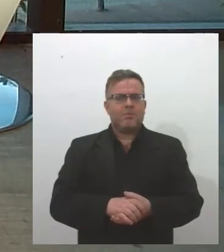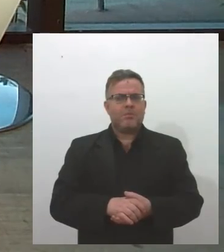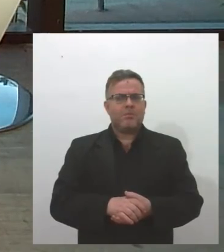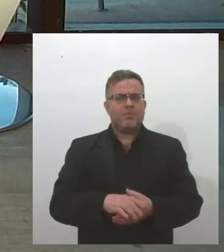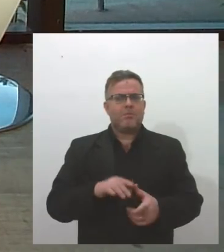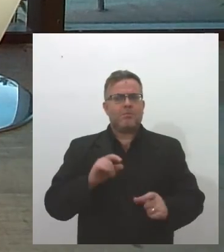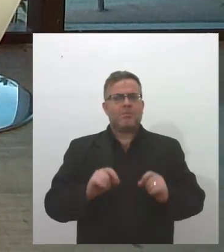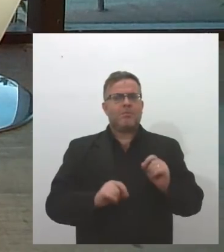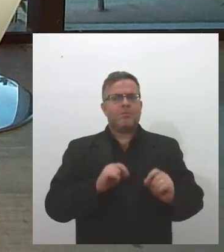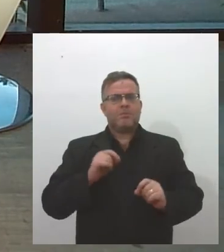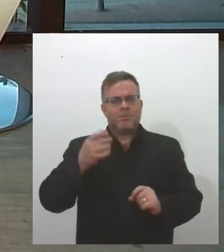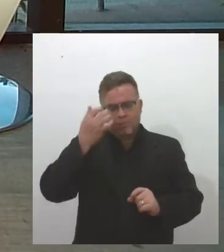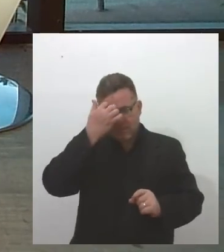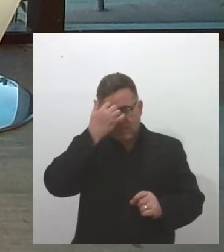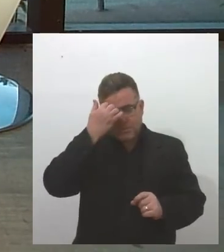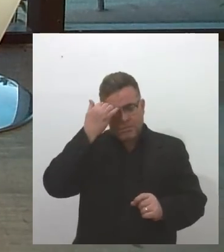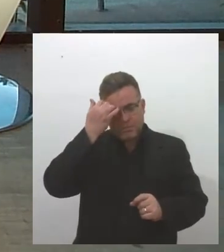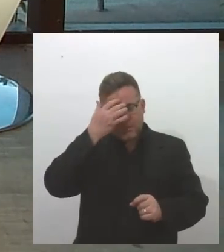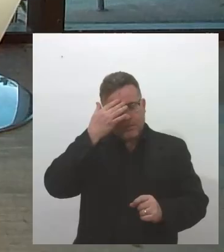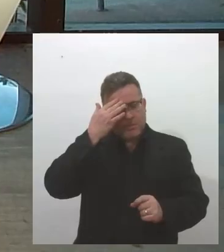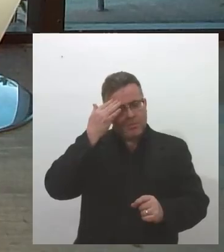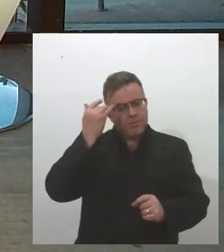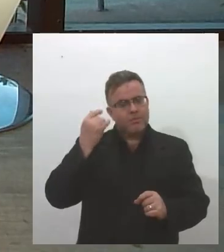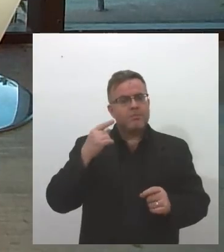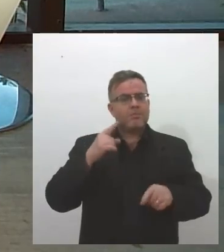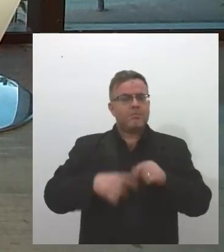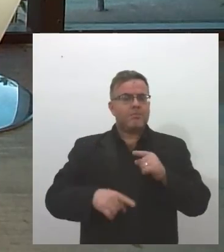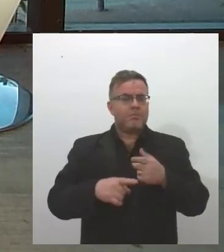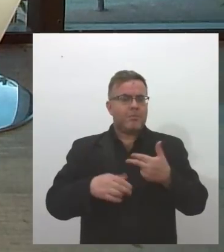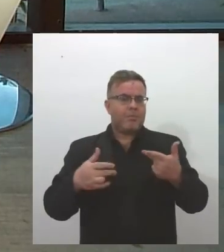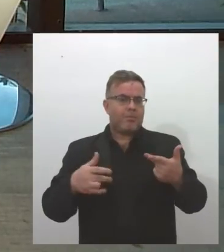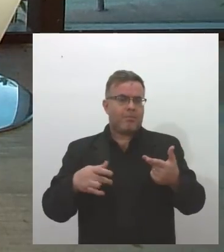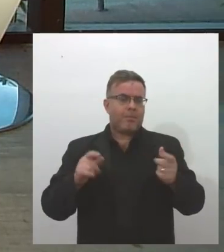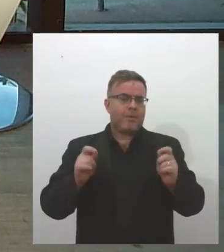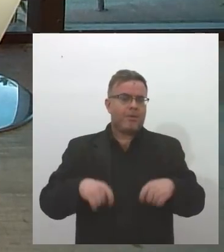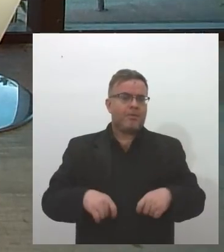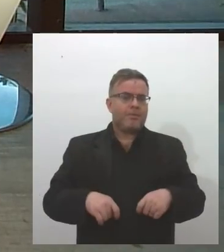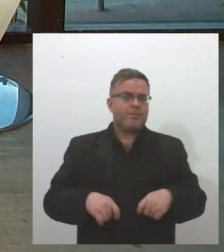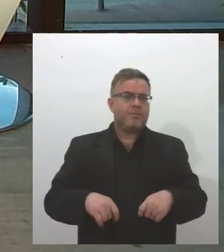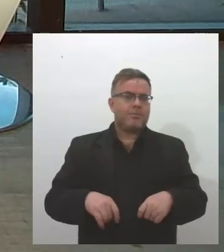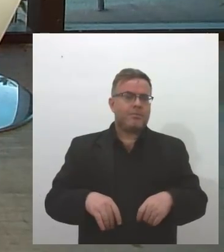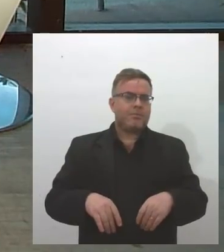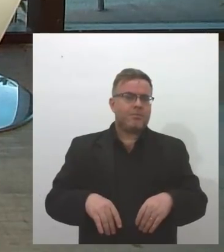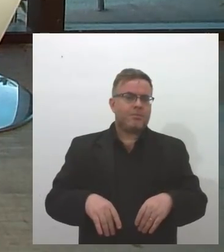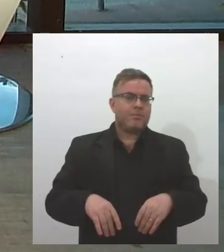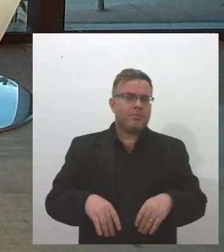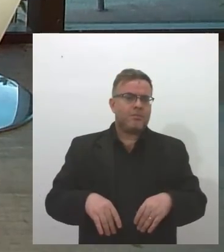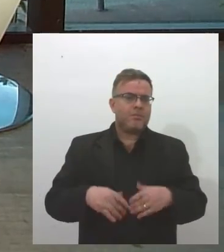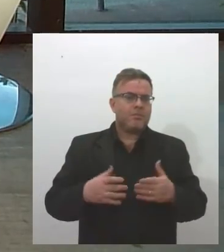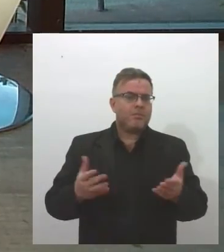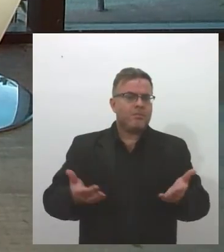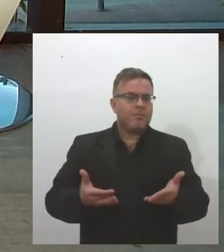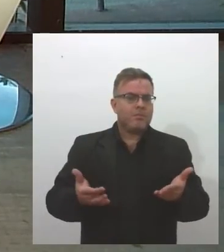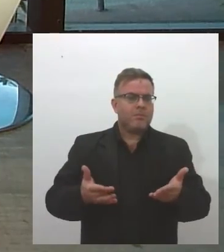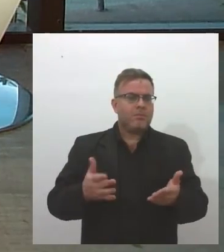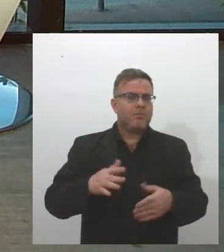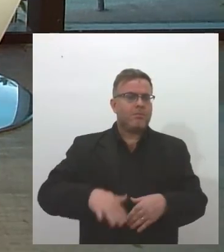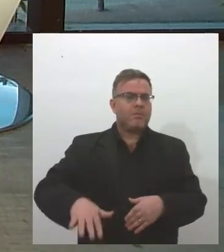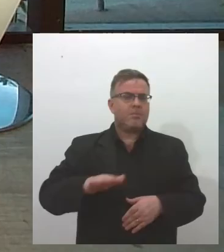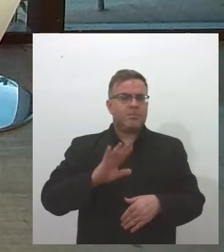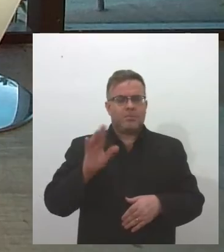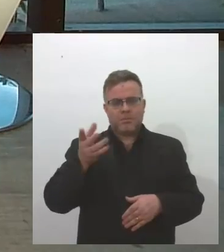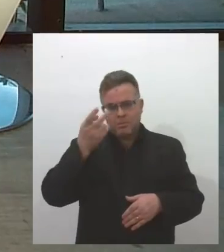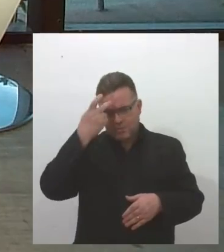Casa Legislativa. Eu falei meninas, mas tem menino também, né, Denivaldo? Um beijo para você, intérprete de Libras, que também está com a gente. Fala meninas.